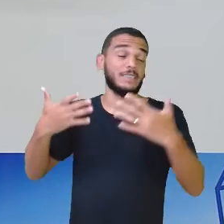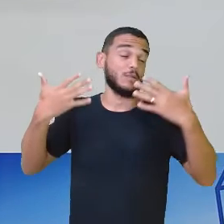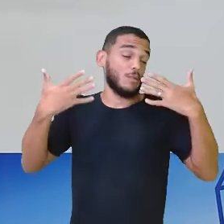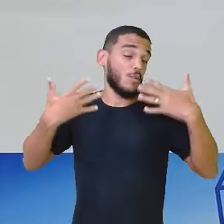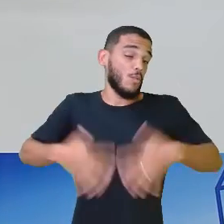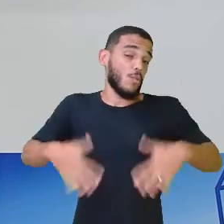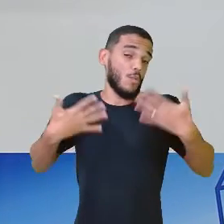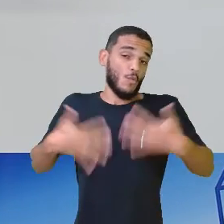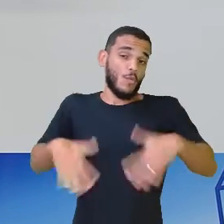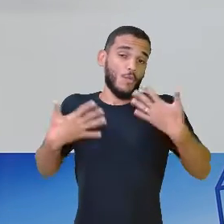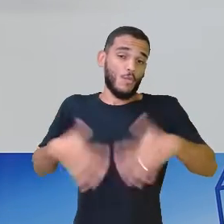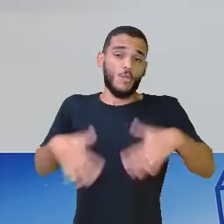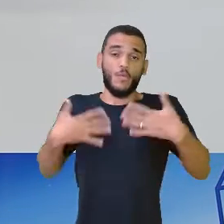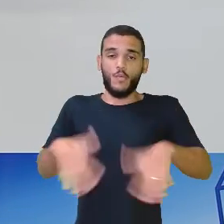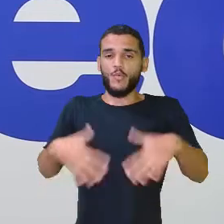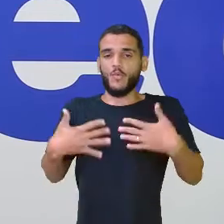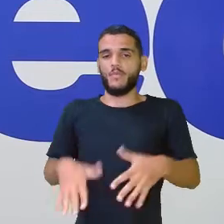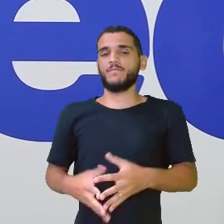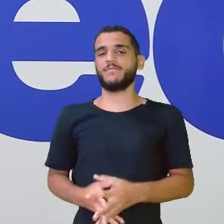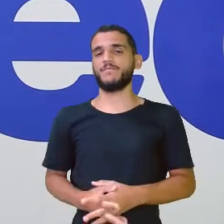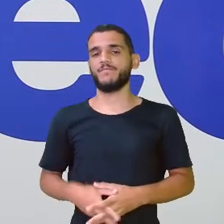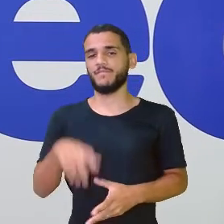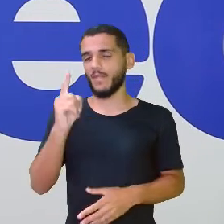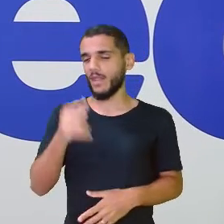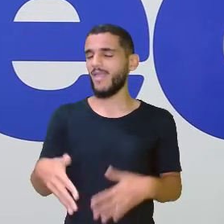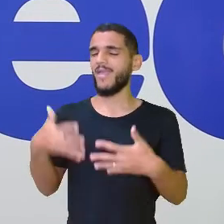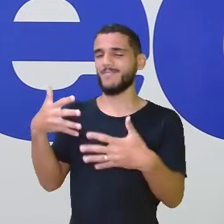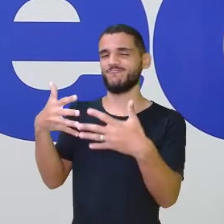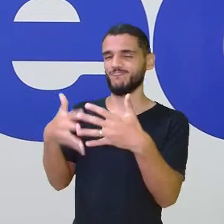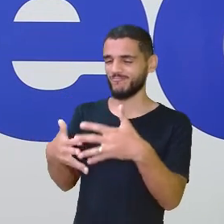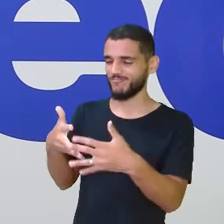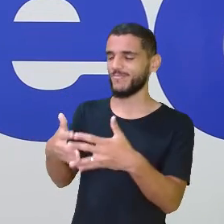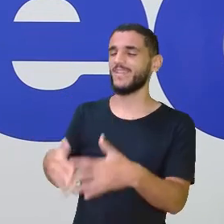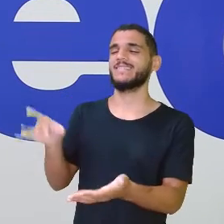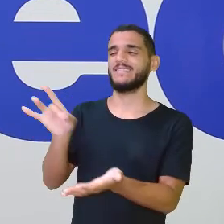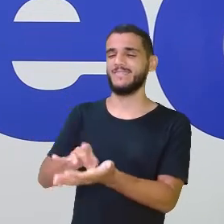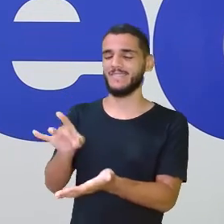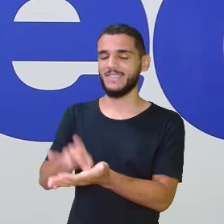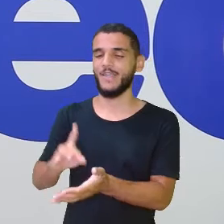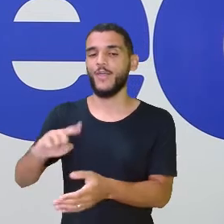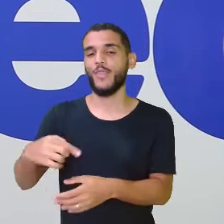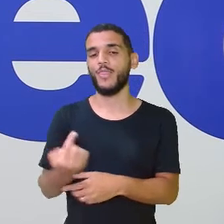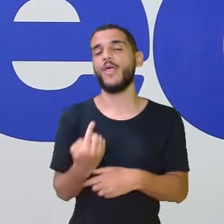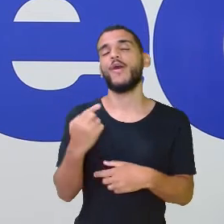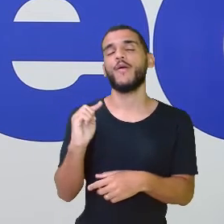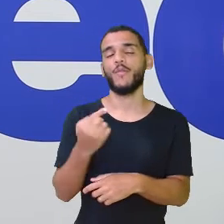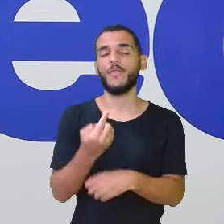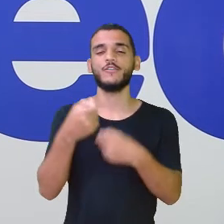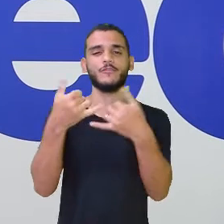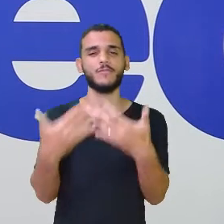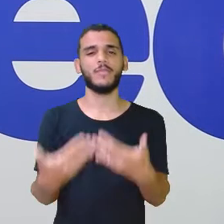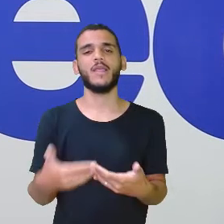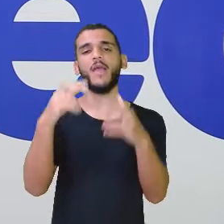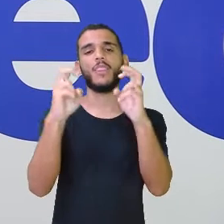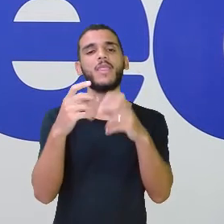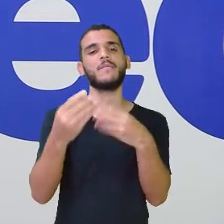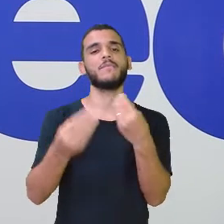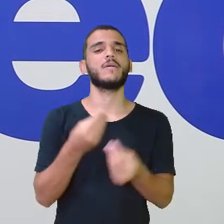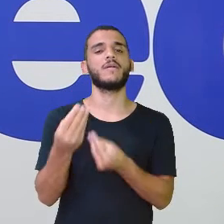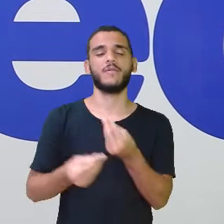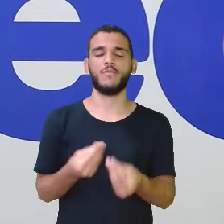muito complicado, né, professora? Exatamente, complicadíssimo, né? E a gente está falando de uma temática